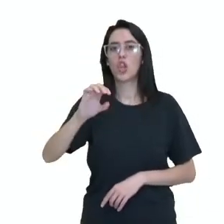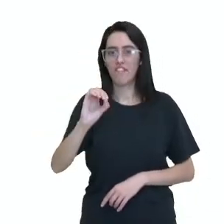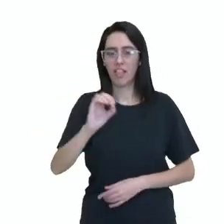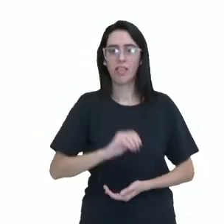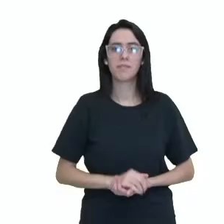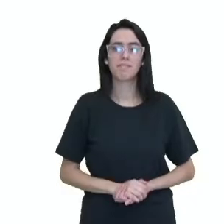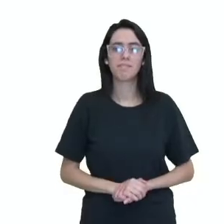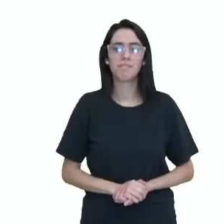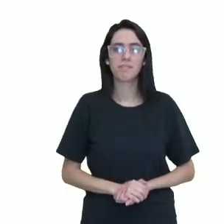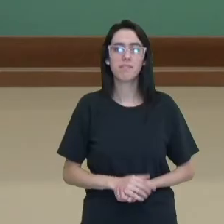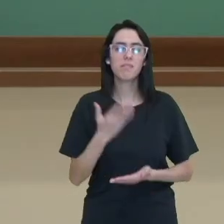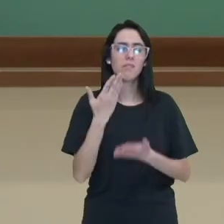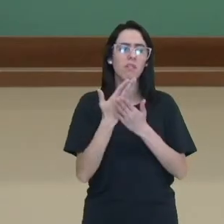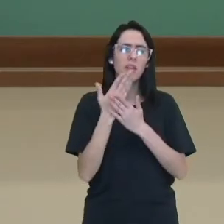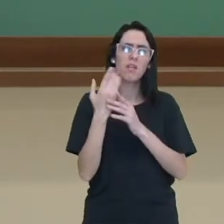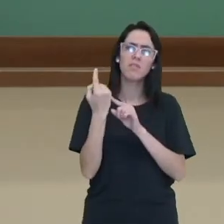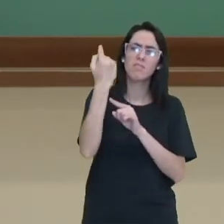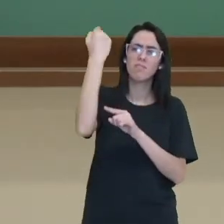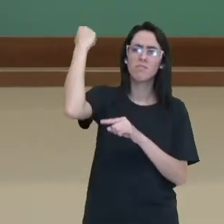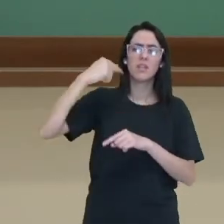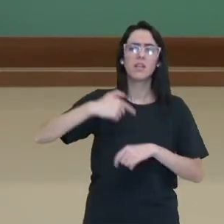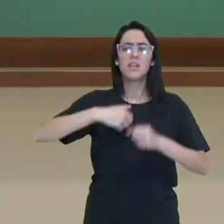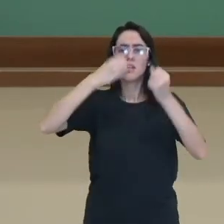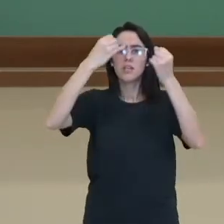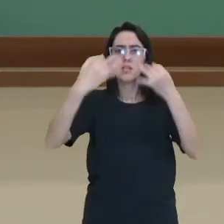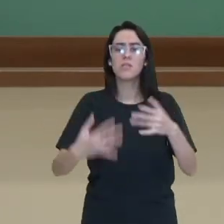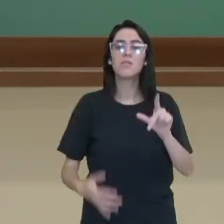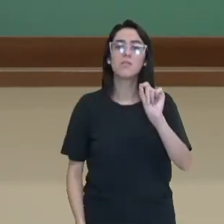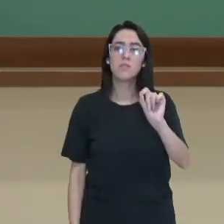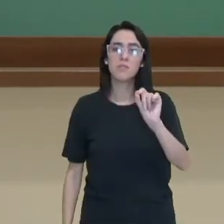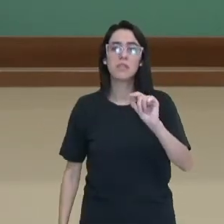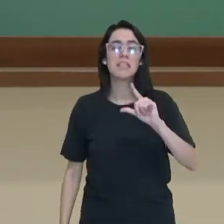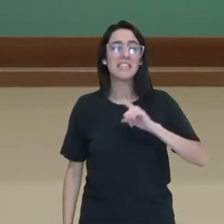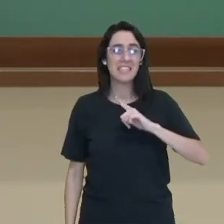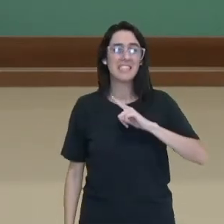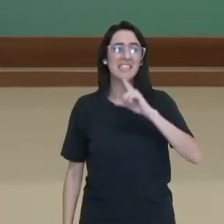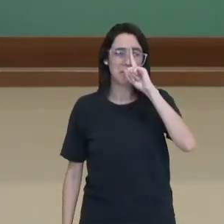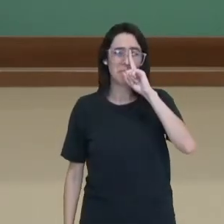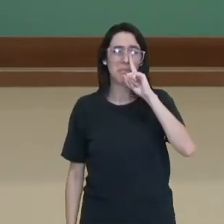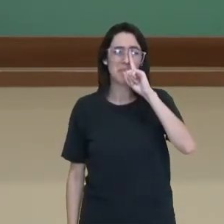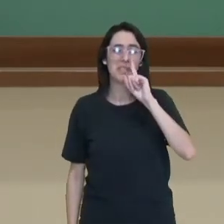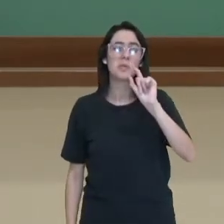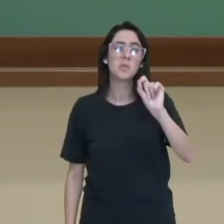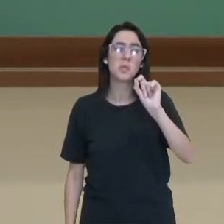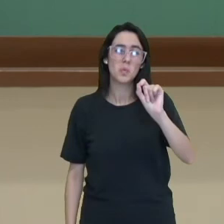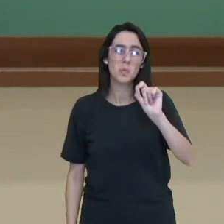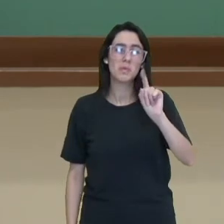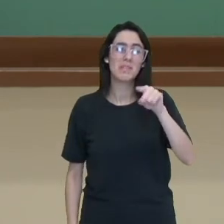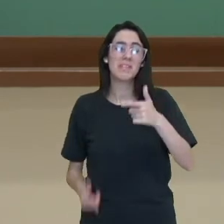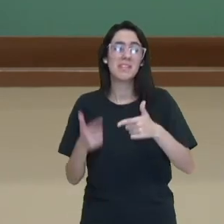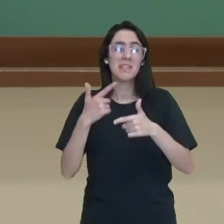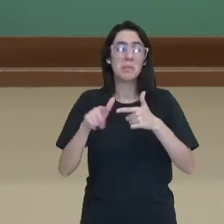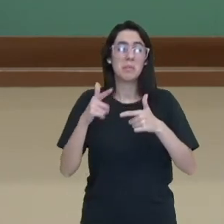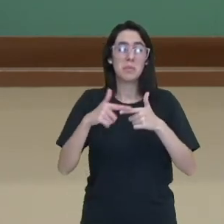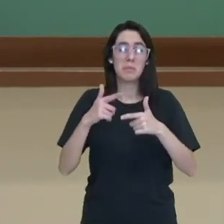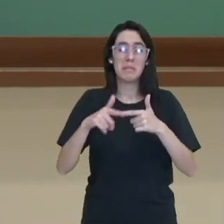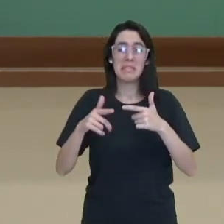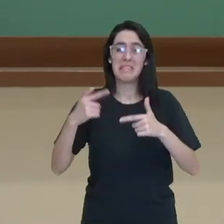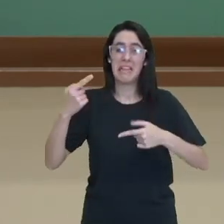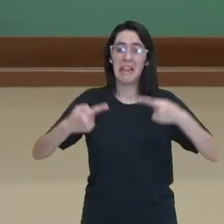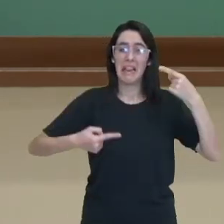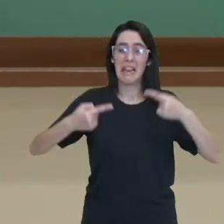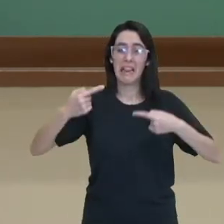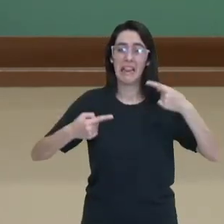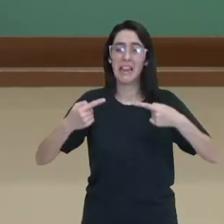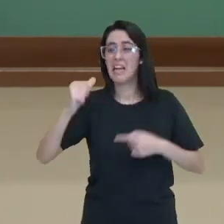Algumas aulas atrás, nós falamos sobre uma ameaça da atualidade, que é o atrito entre Paquistão